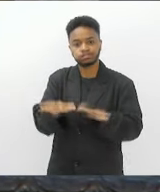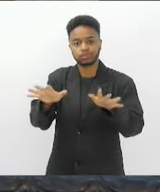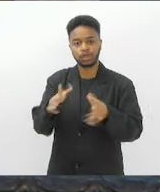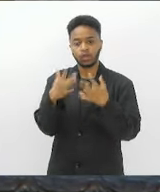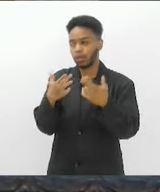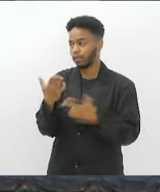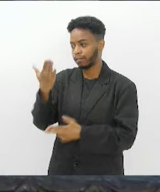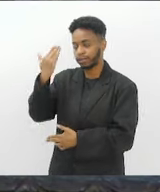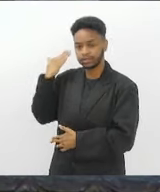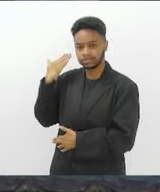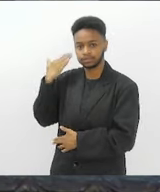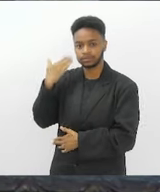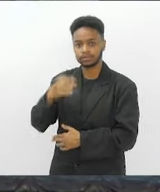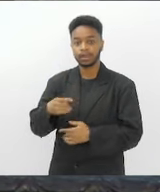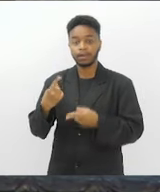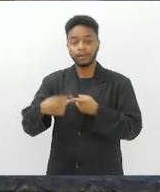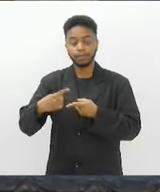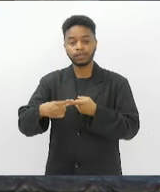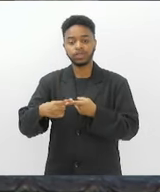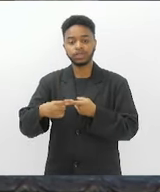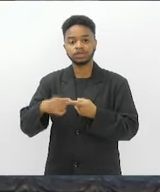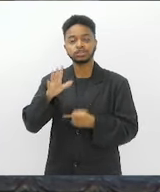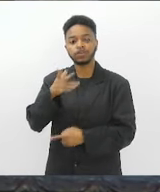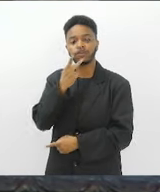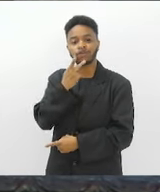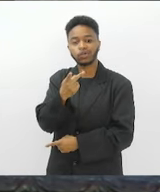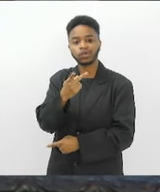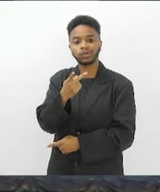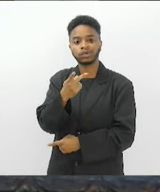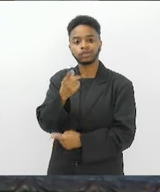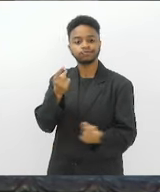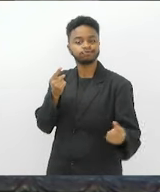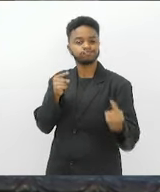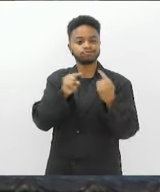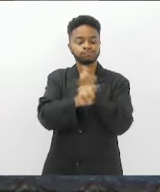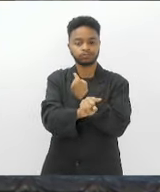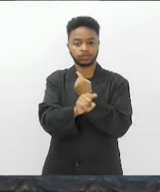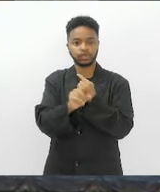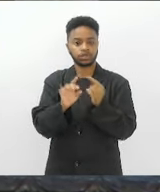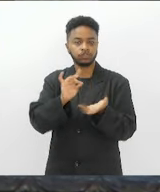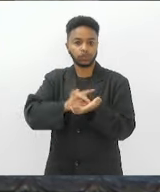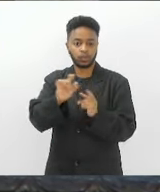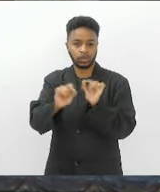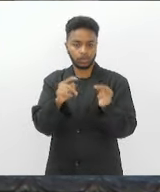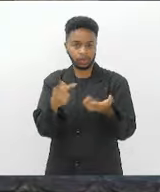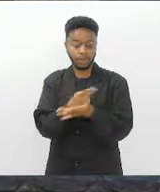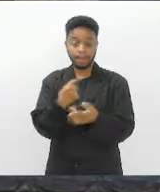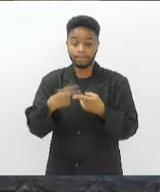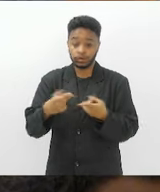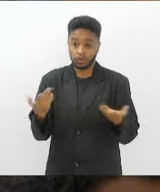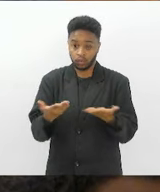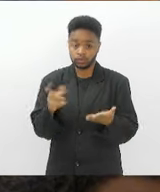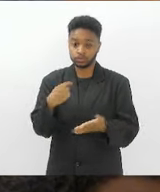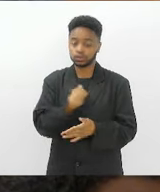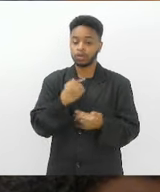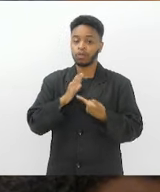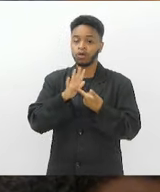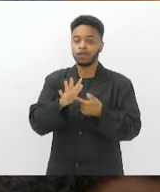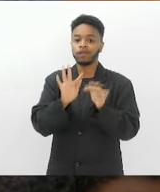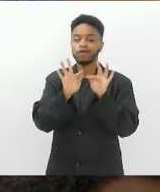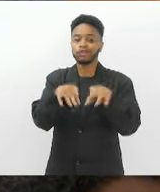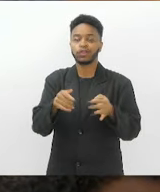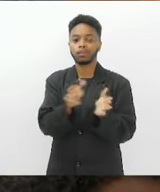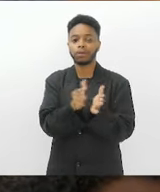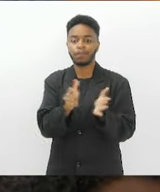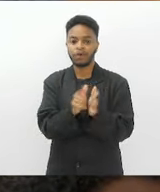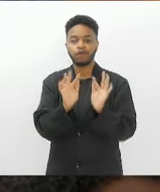passado. Falou-se aqui que é na contramão da realidade, né? Porque hoje a gente fala do fim do papel, do fim do